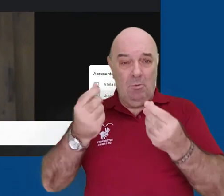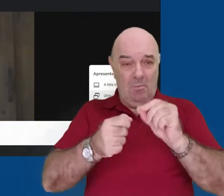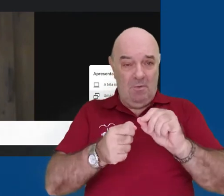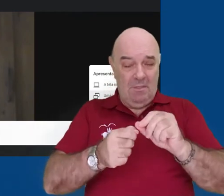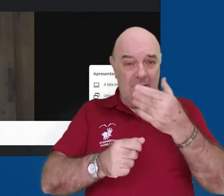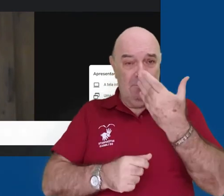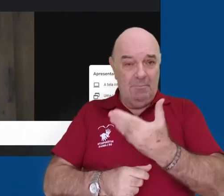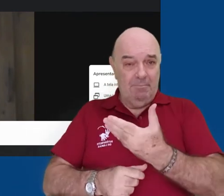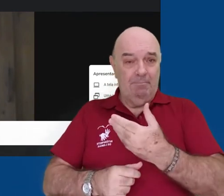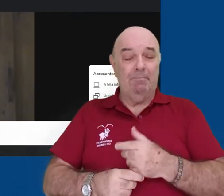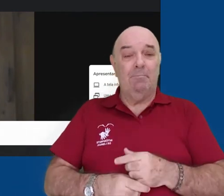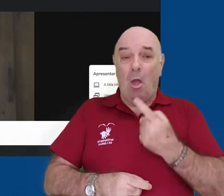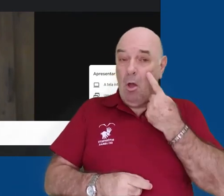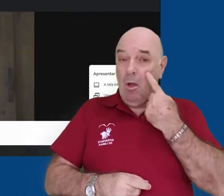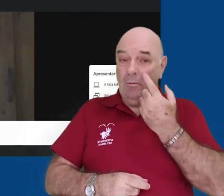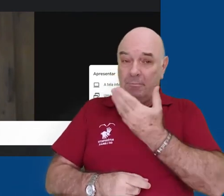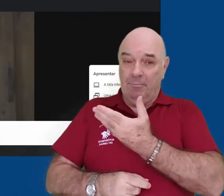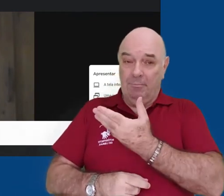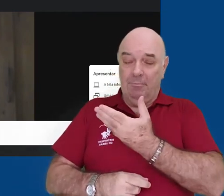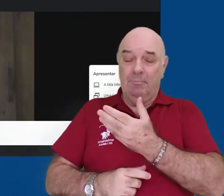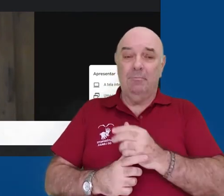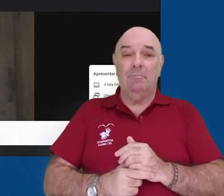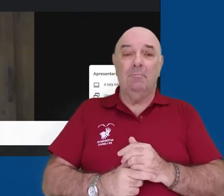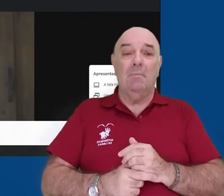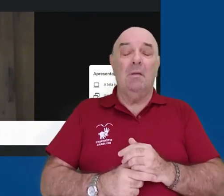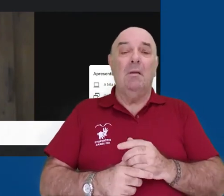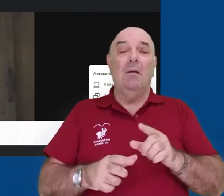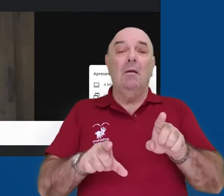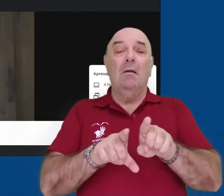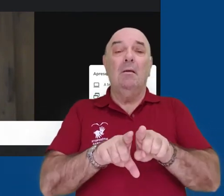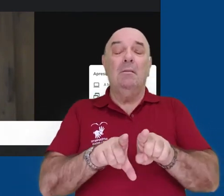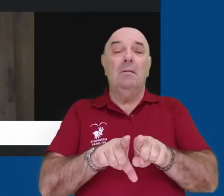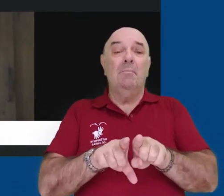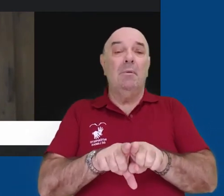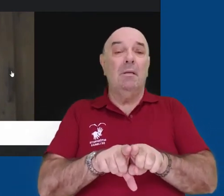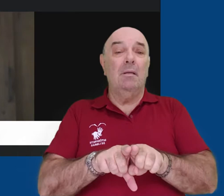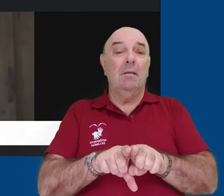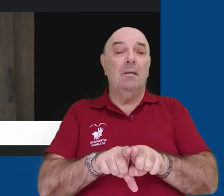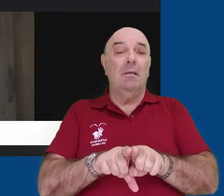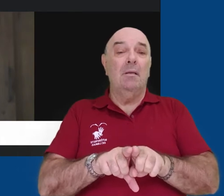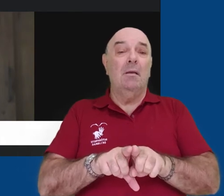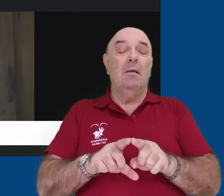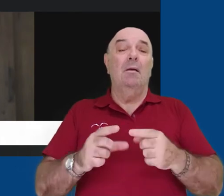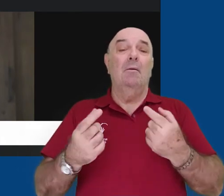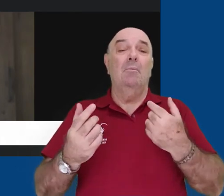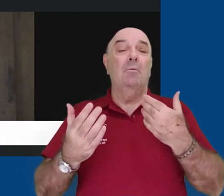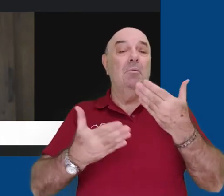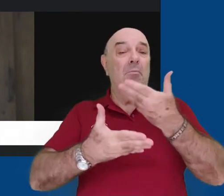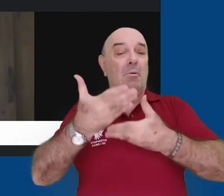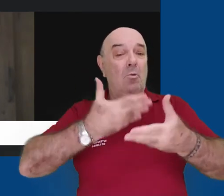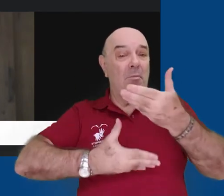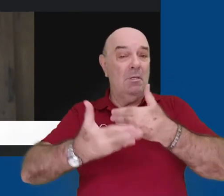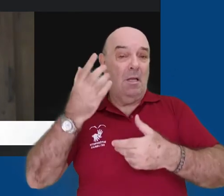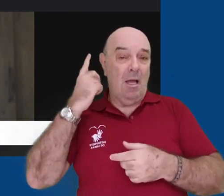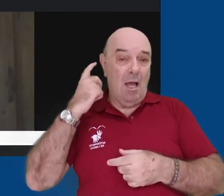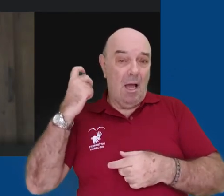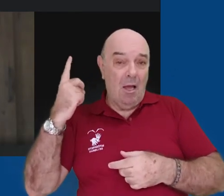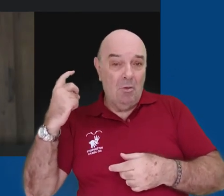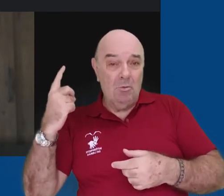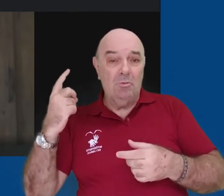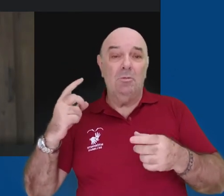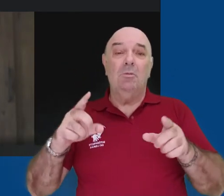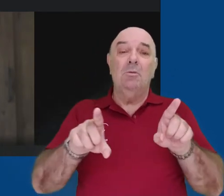janela ou uma guia do Chrome. Nessa última opção, o áudio da aba do navegador também vai ser